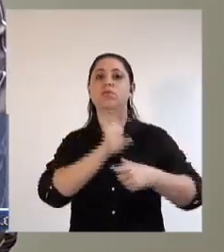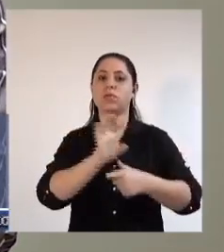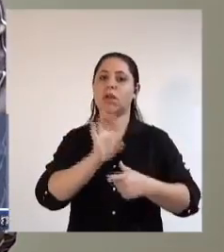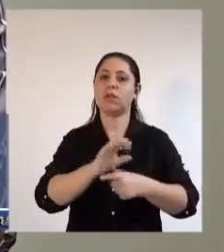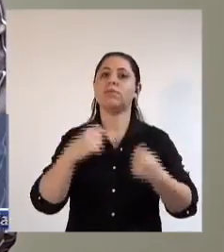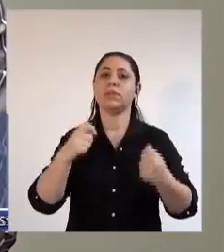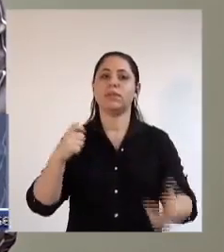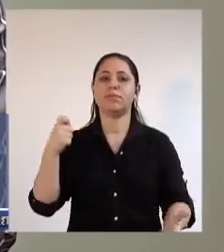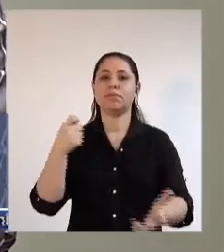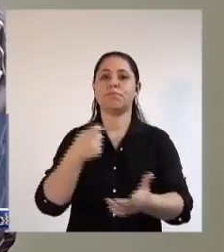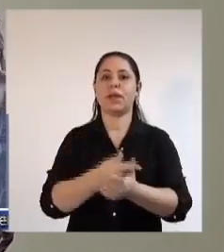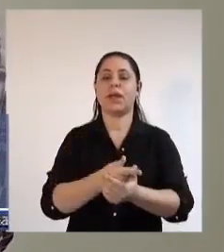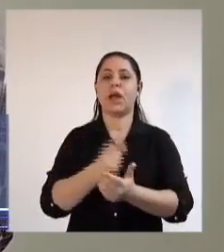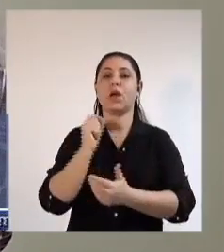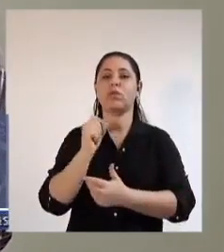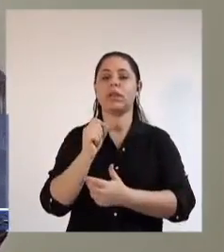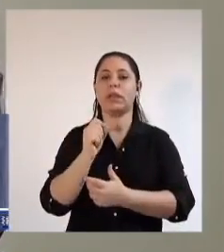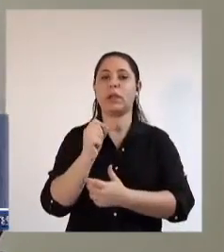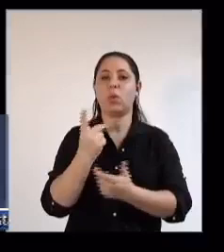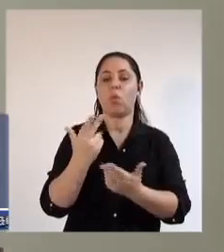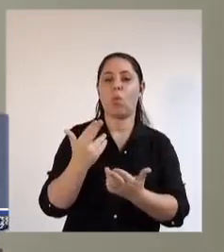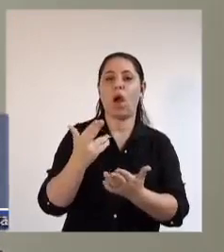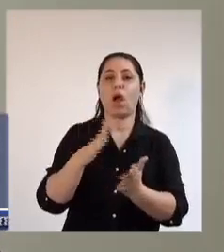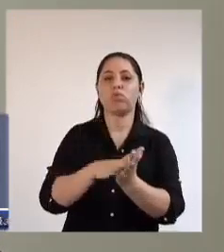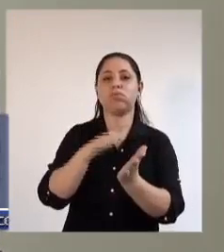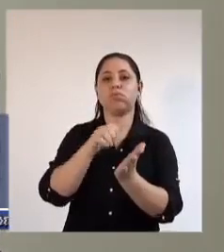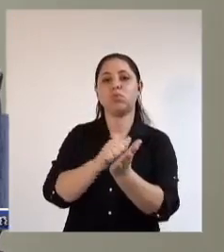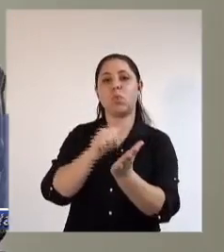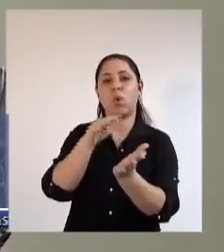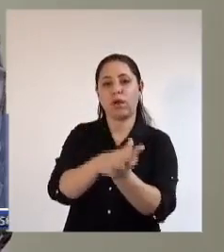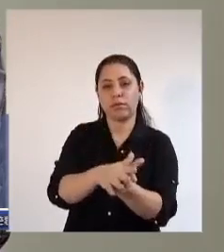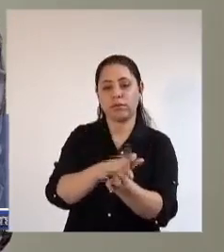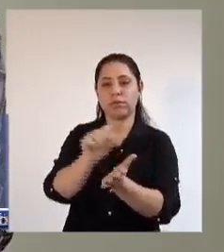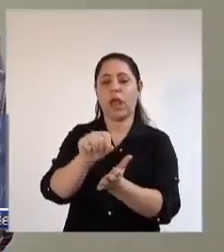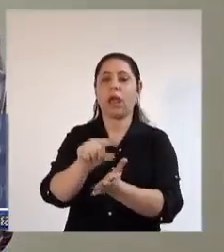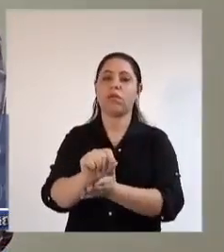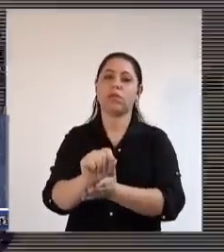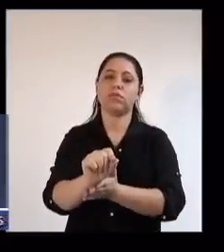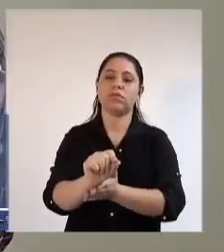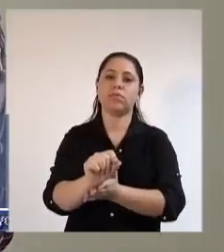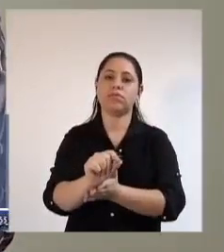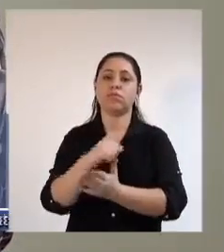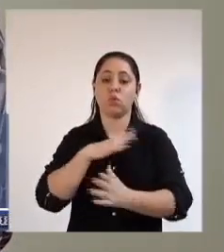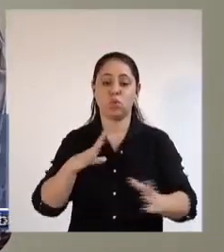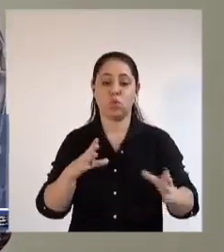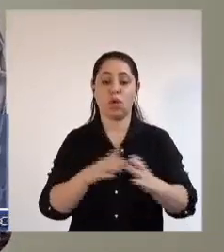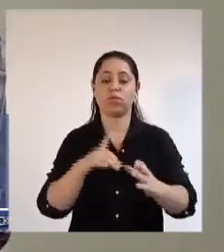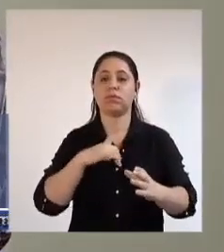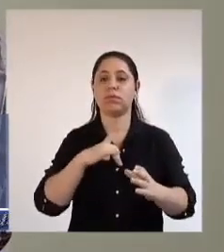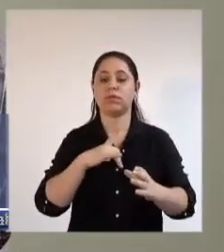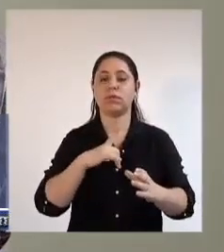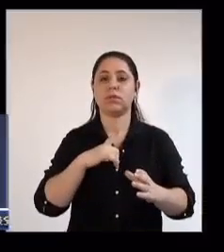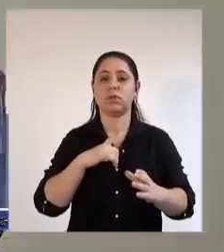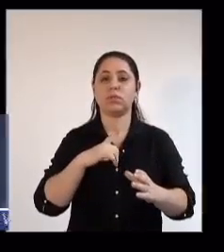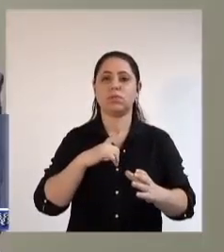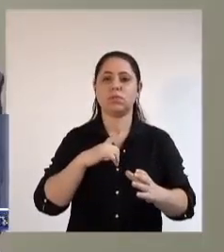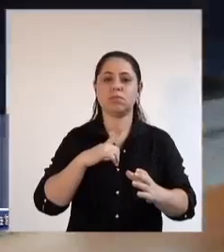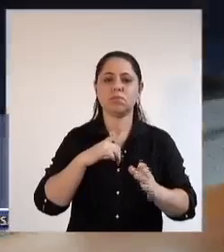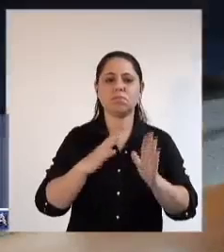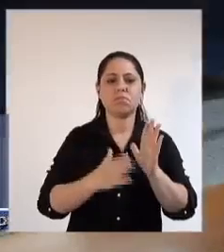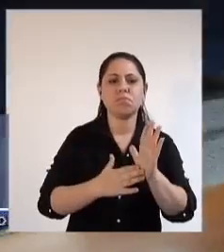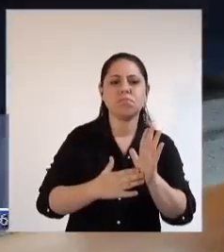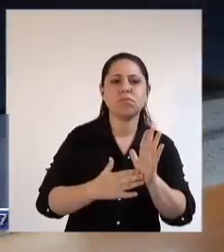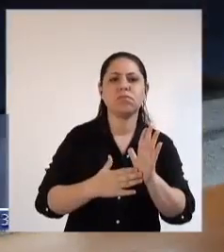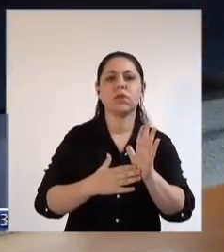uma compensação ambiental pela lei desloque de meio por cento e essa comissão tem uma extrema importância na minha